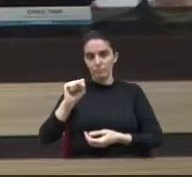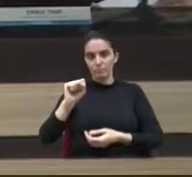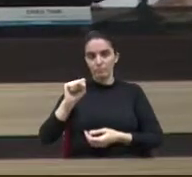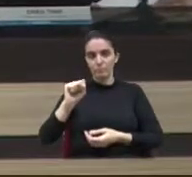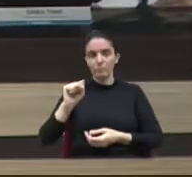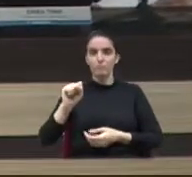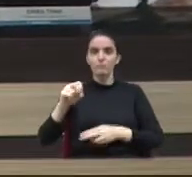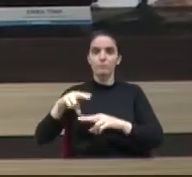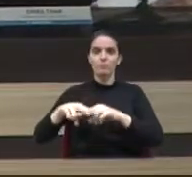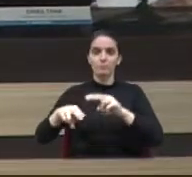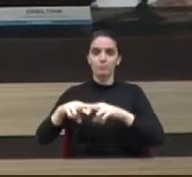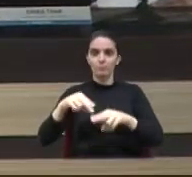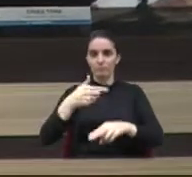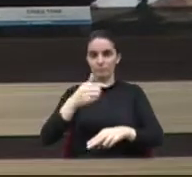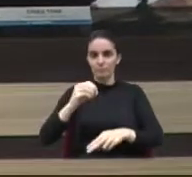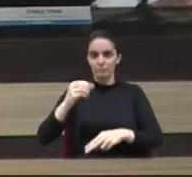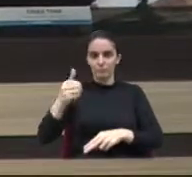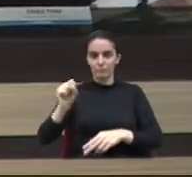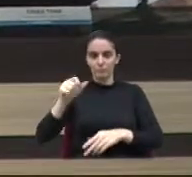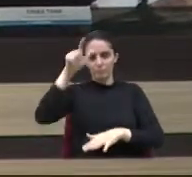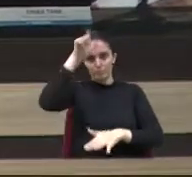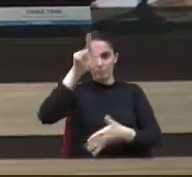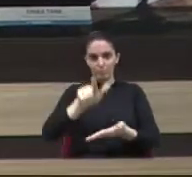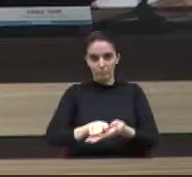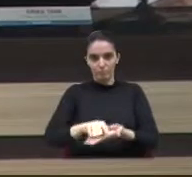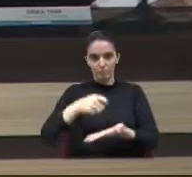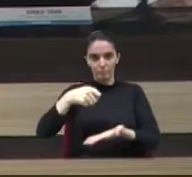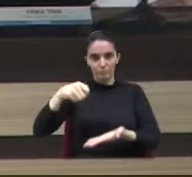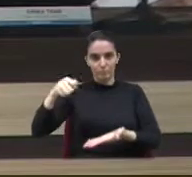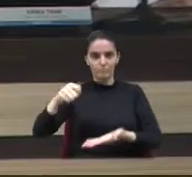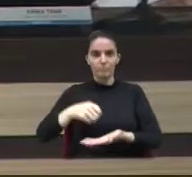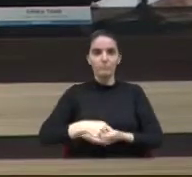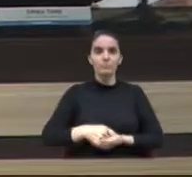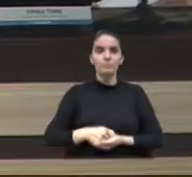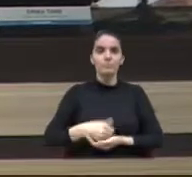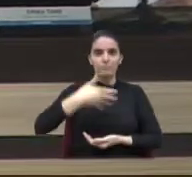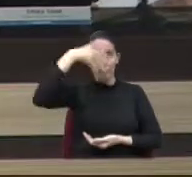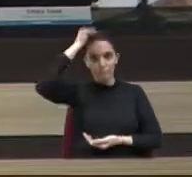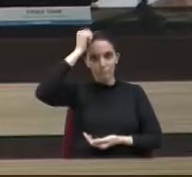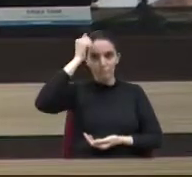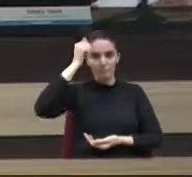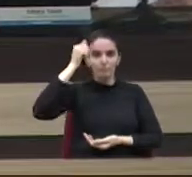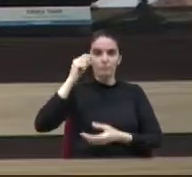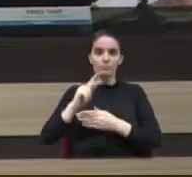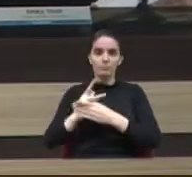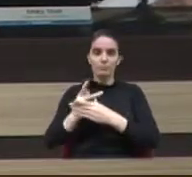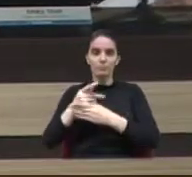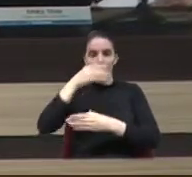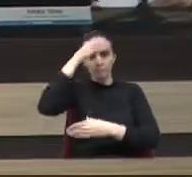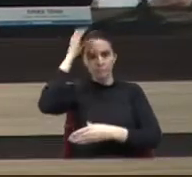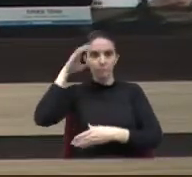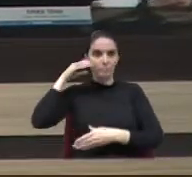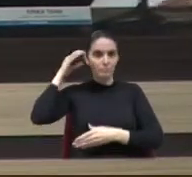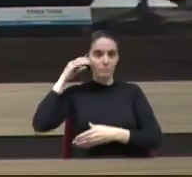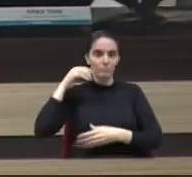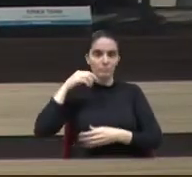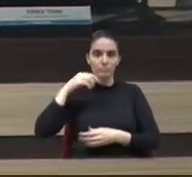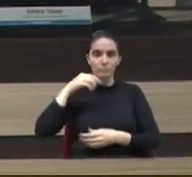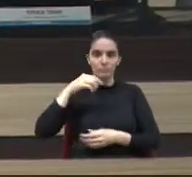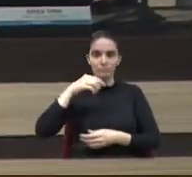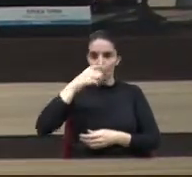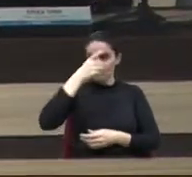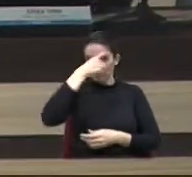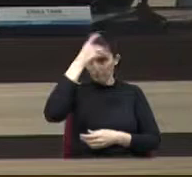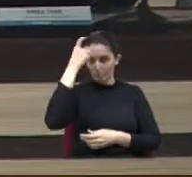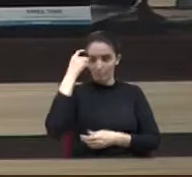2018, segue assinado pelos líderes Antônio Franco de Moraes, Helder Lúcio de Oliveira, Carolina de Moraes Pontes e Marco Antônio